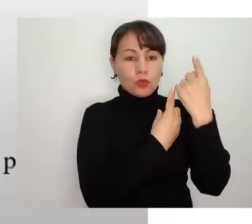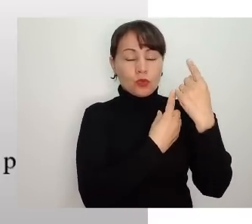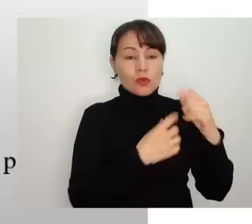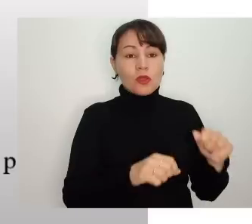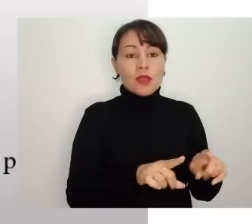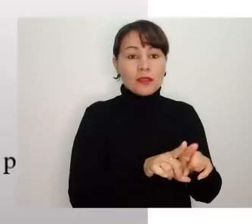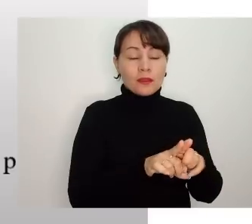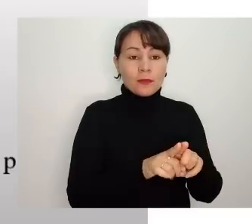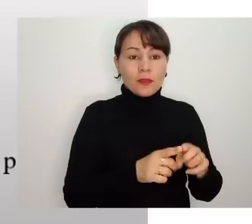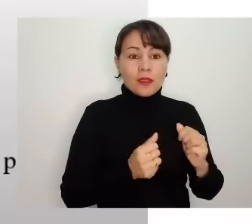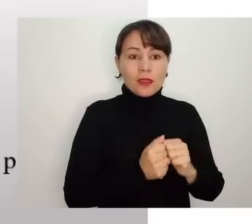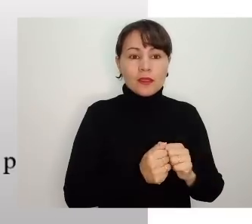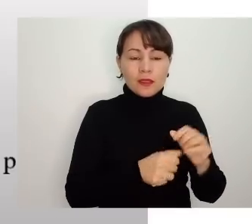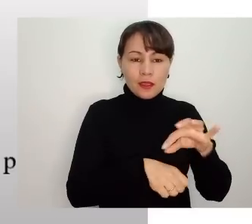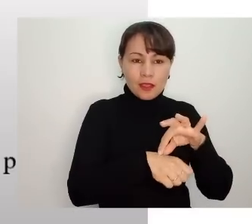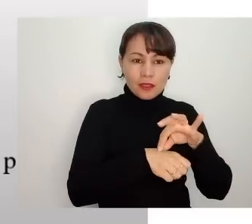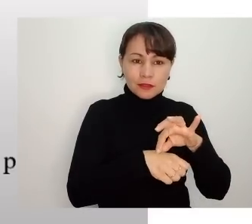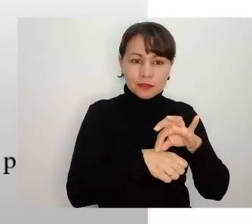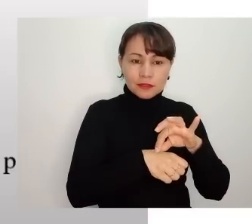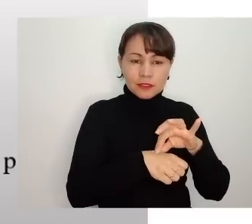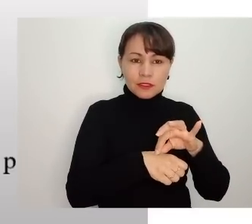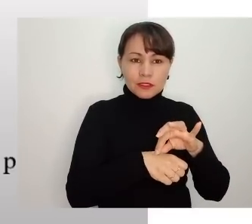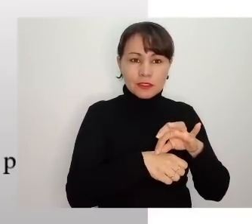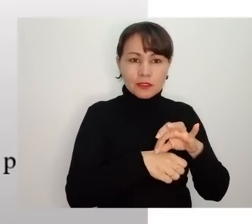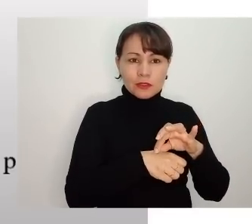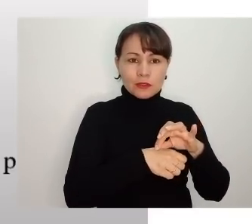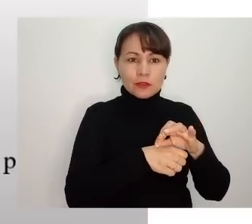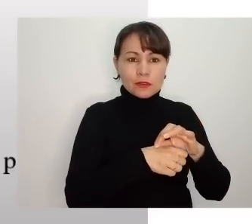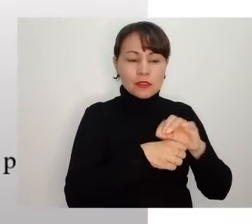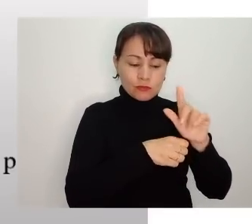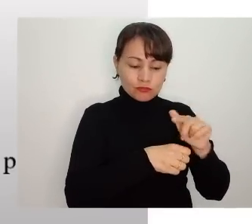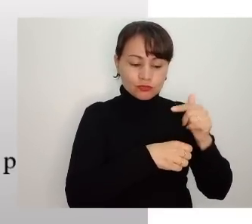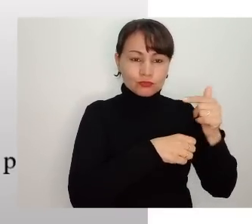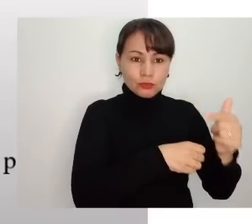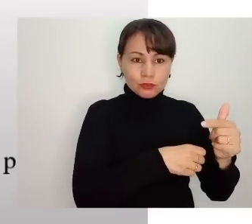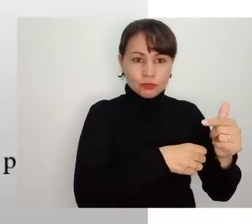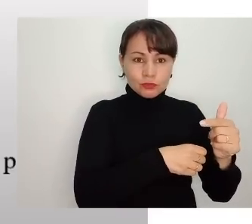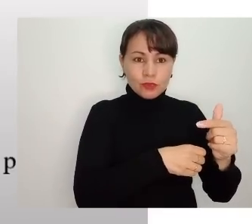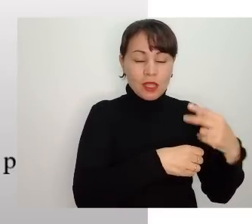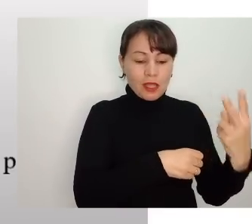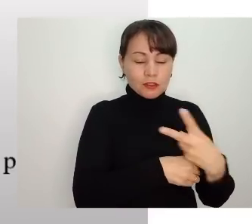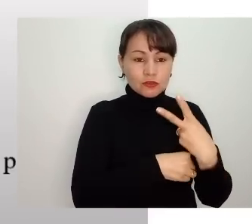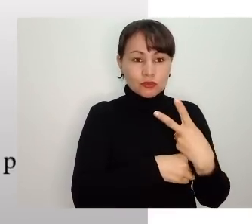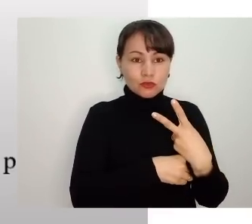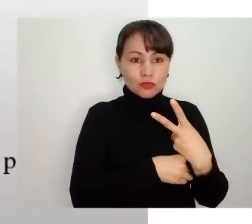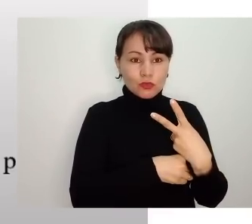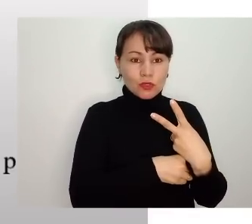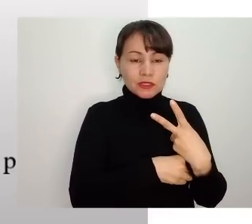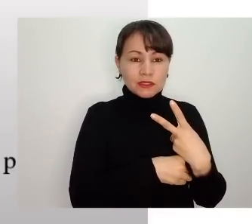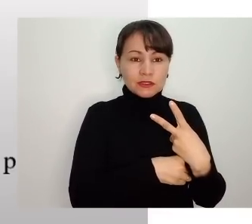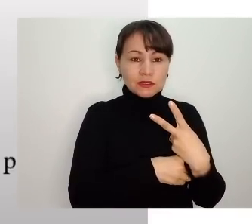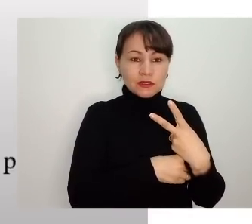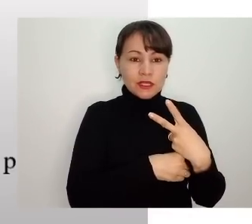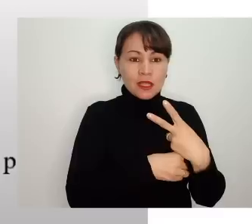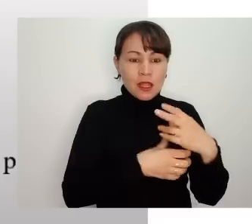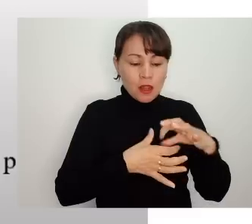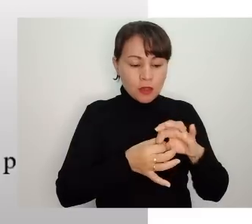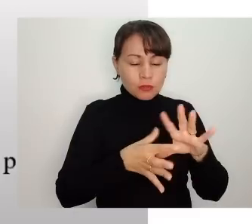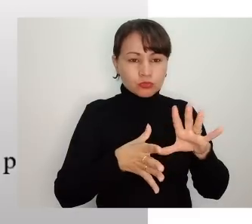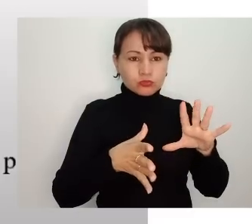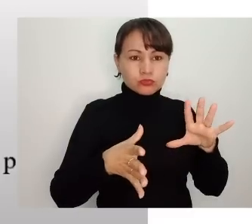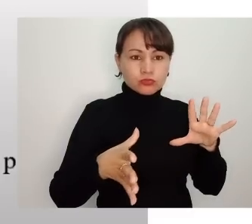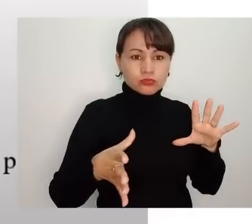entrepadeiras e as células das fibras paralelas. As duas